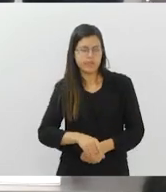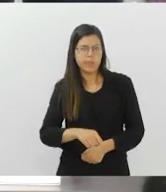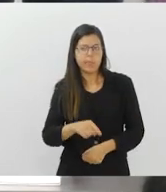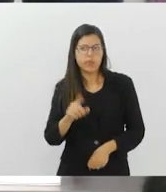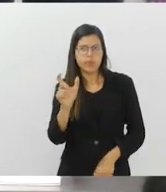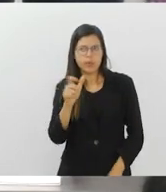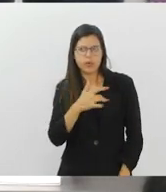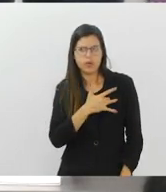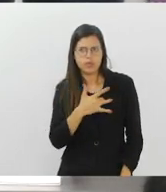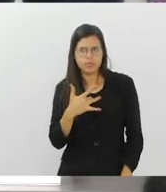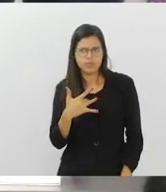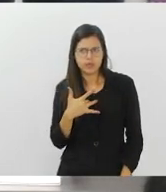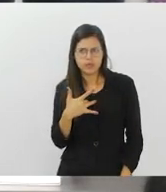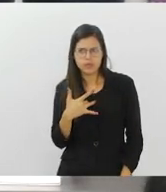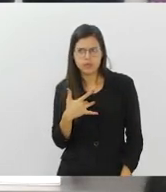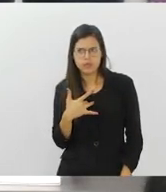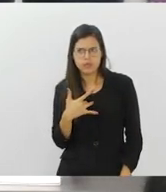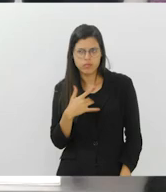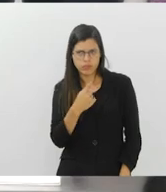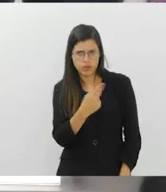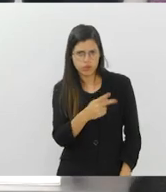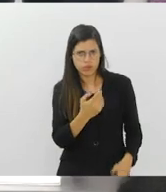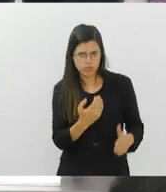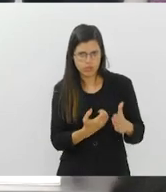planos de saúde dos seus filiados?